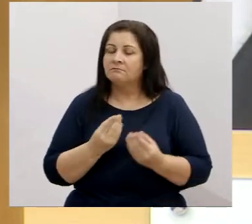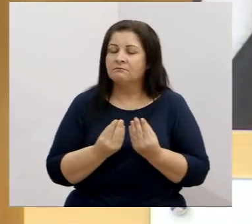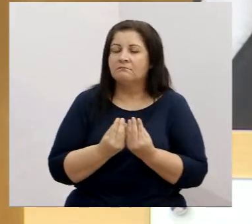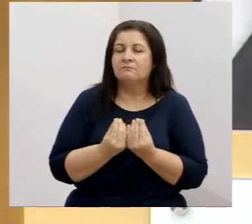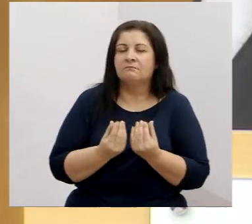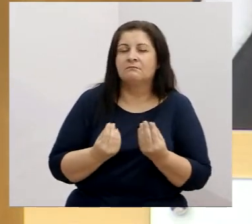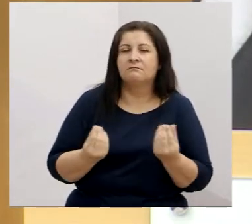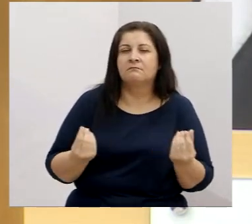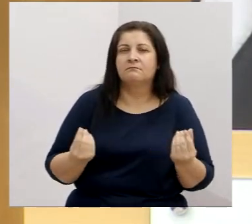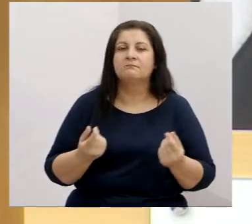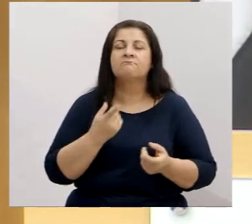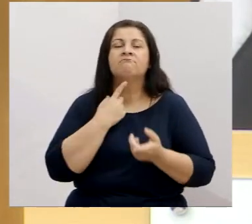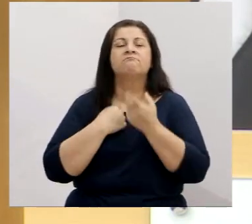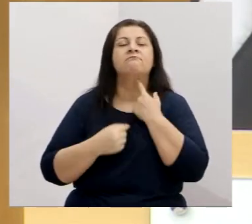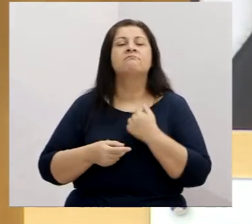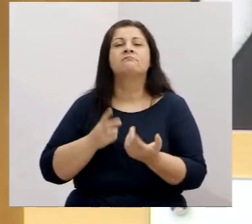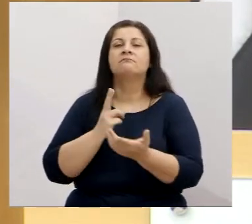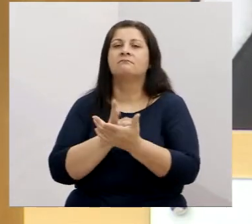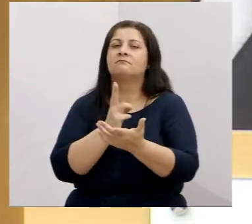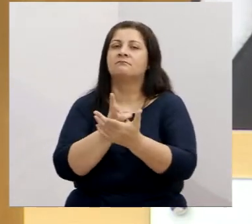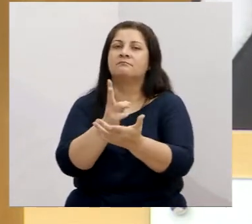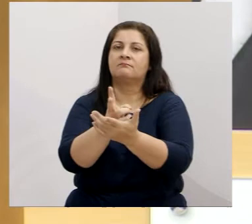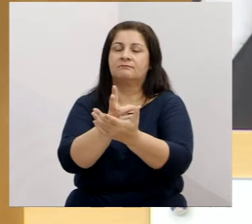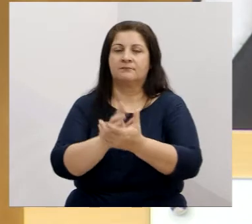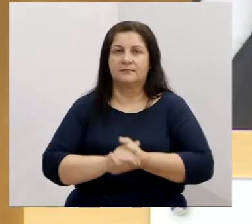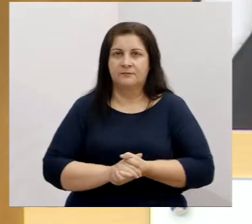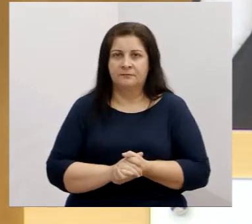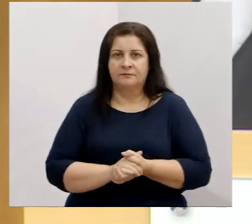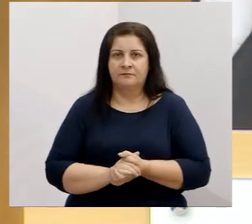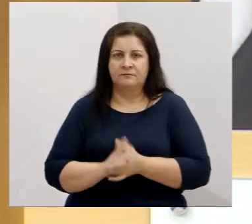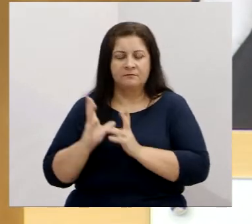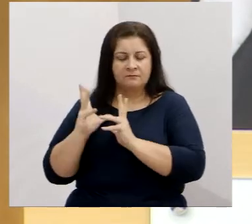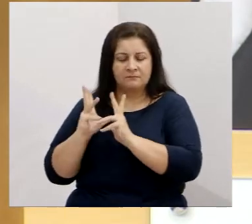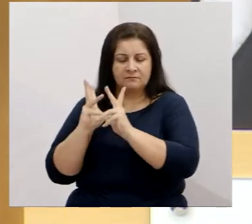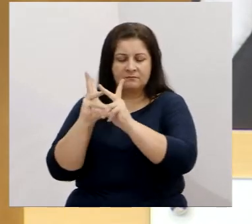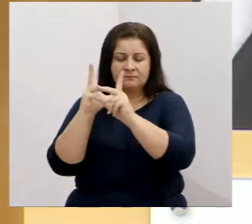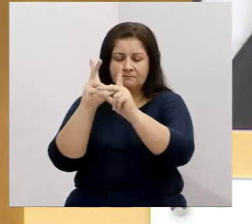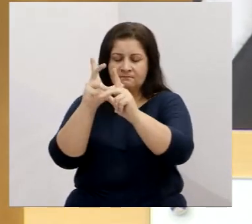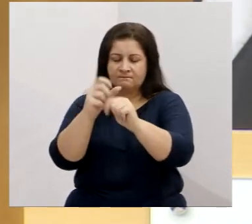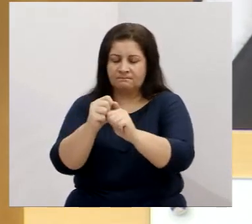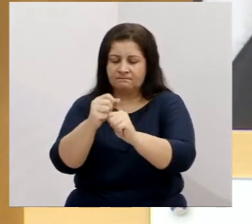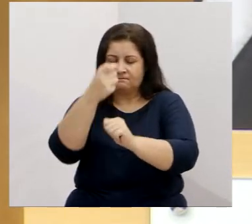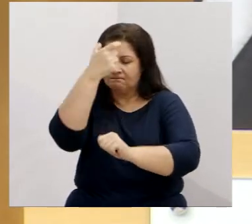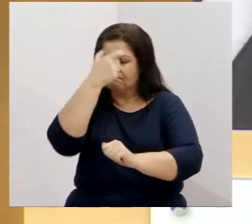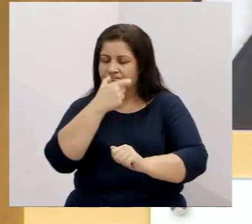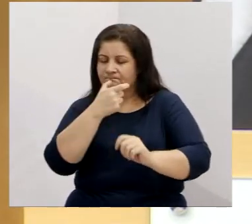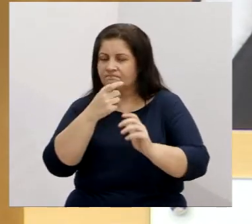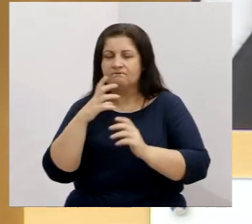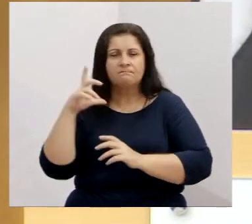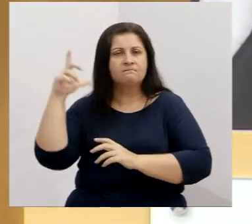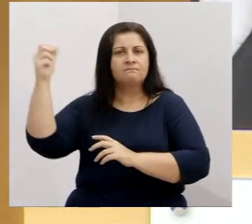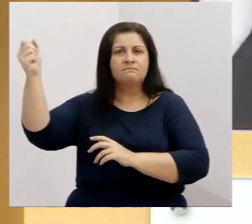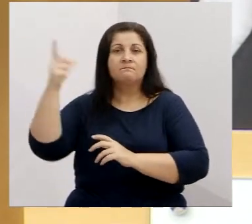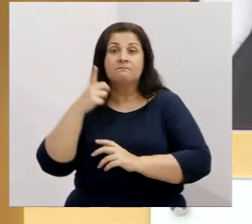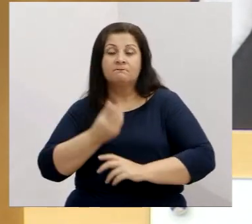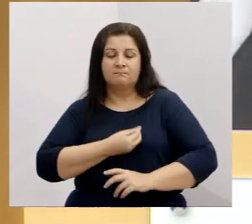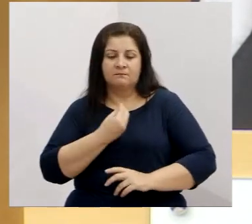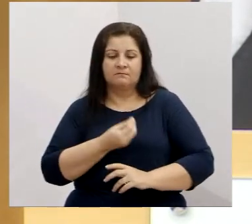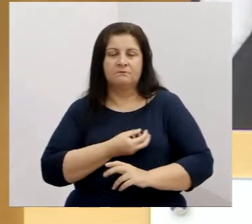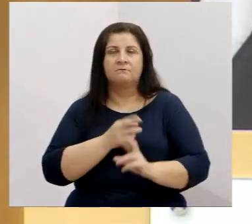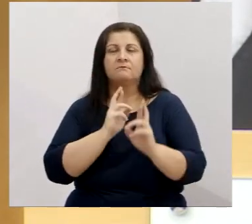sensibilidade e vontade de seguir em frente é carregar consigo sua essência a luz da vida há esperança